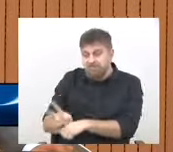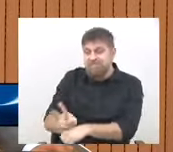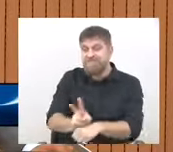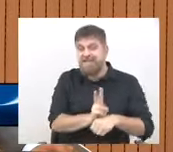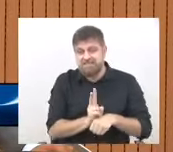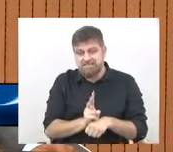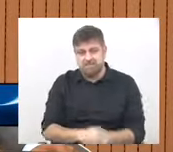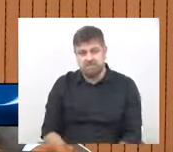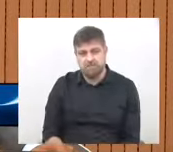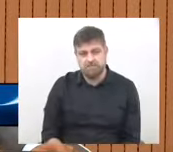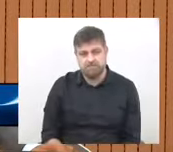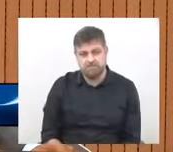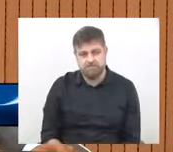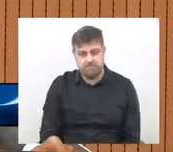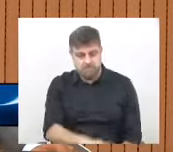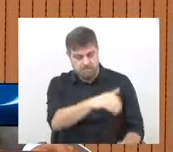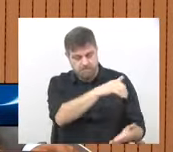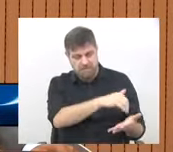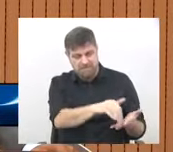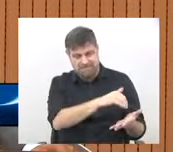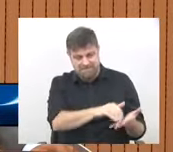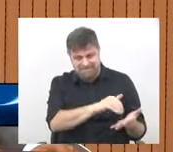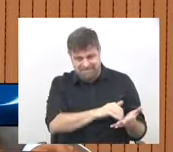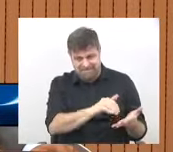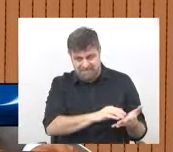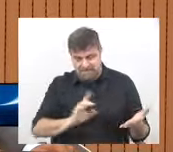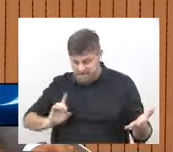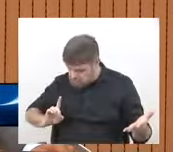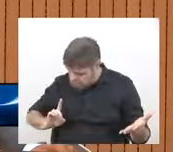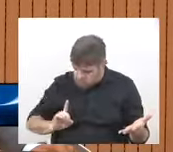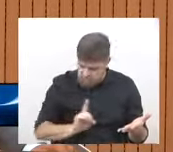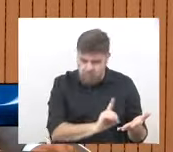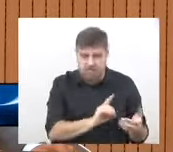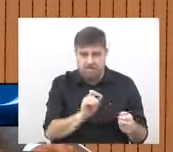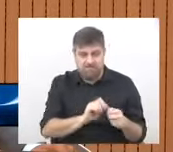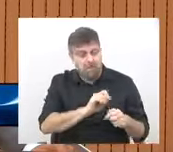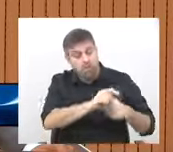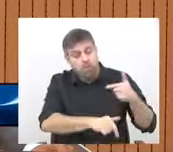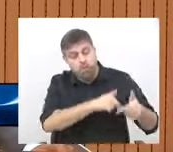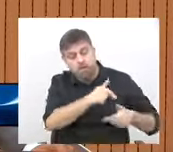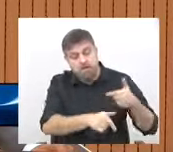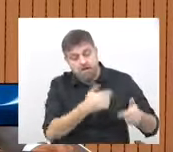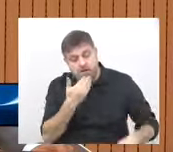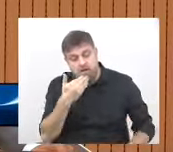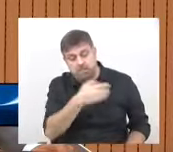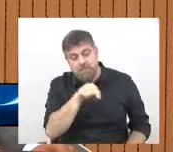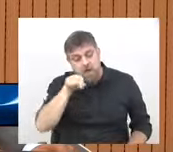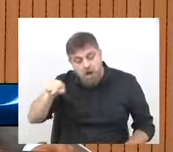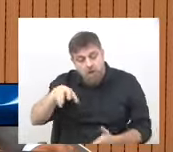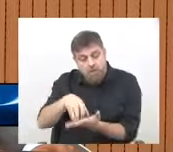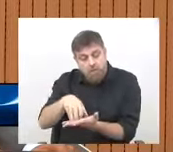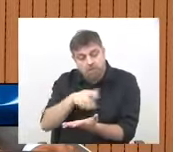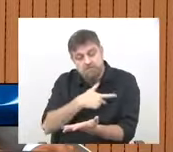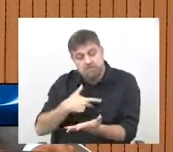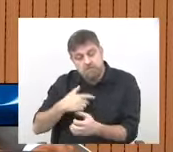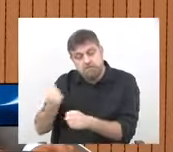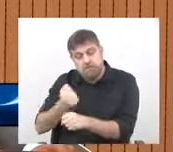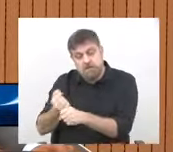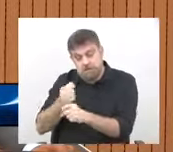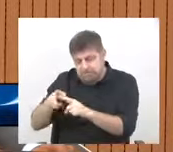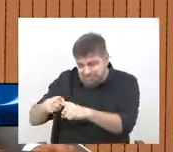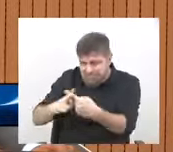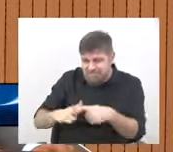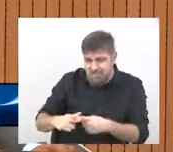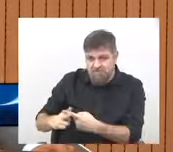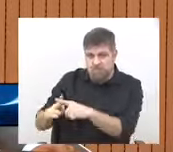Fomos até a Secretaria Municipal, onde fizemos um trabalho ali para que fizesse a reforma daquele posto de saúde e também inaugurasse